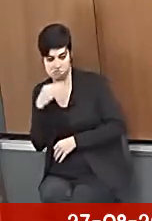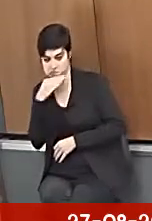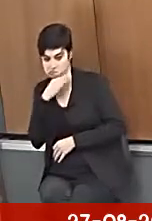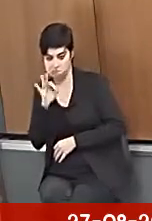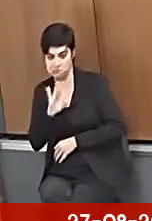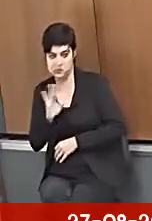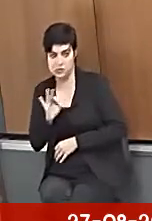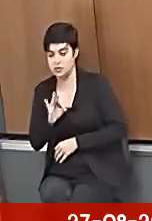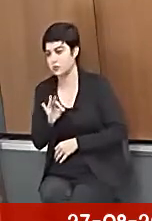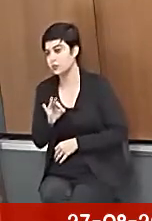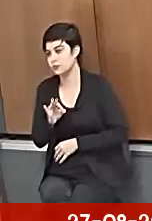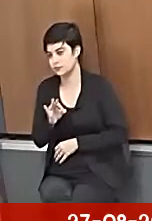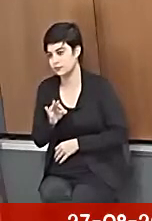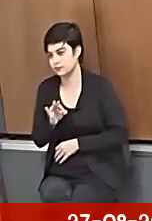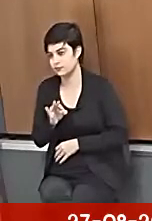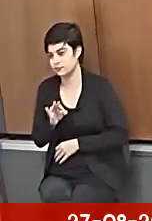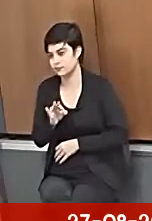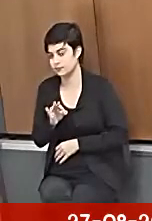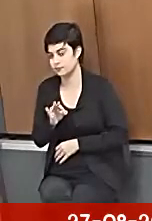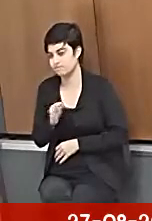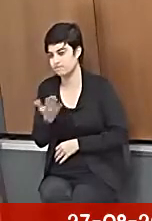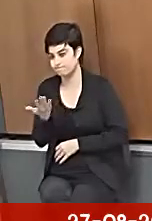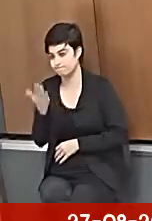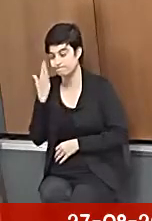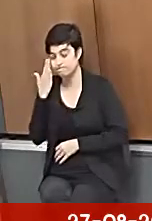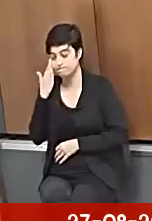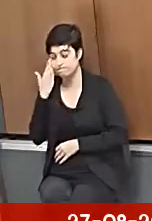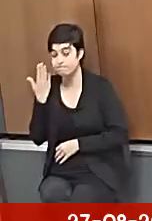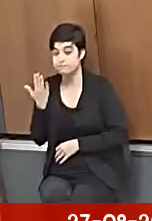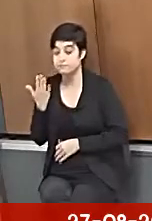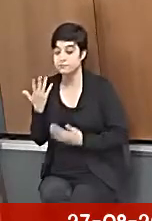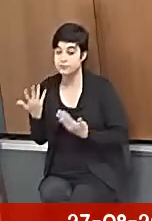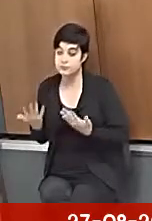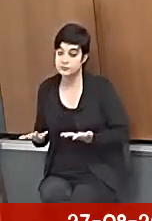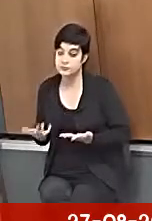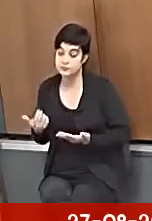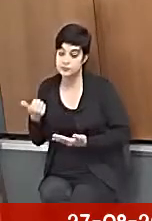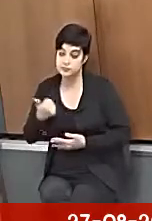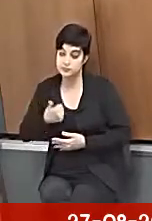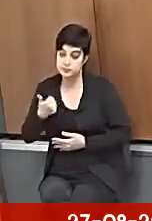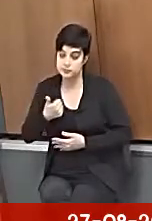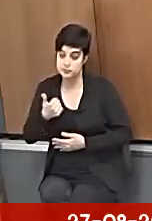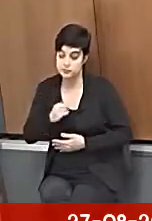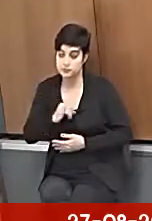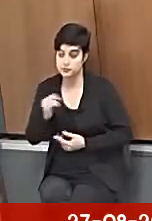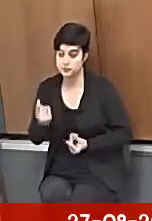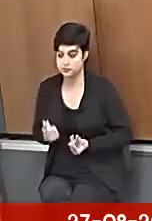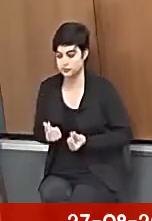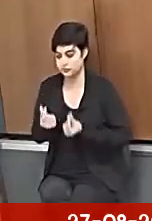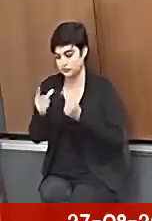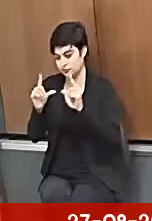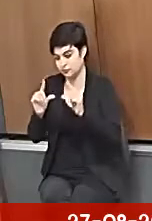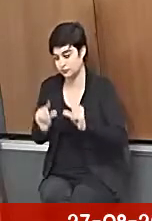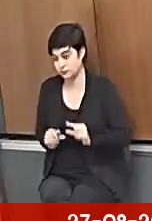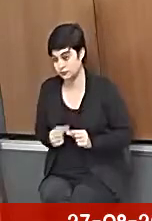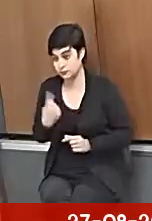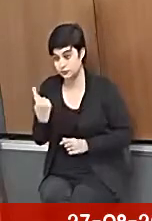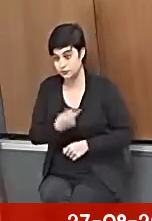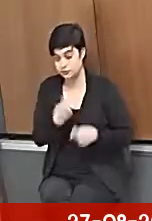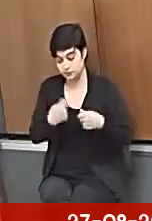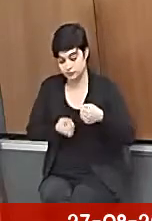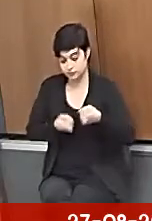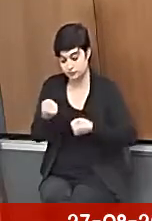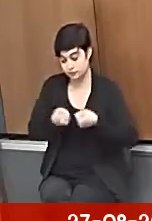tenho né não é visível então o que acontece primeiro a gente que tem uma baixa renda a gente tem que deixar o carro